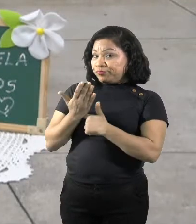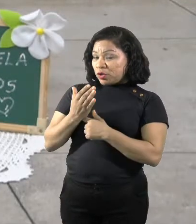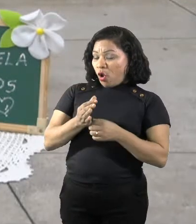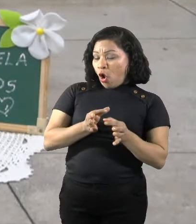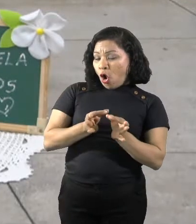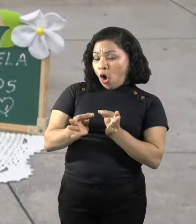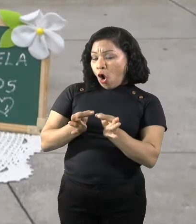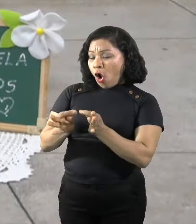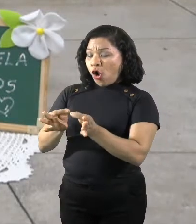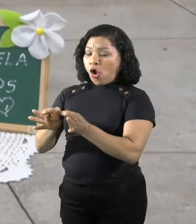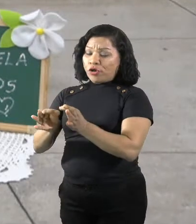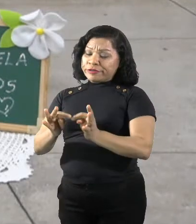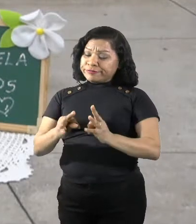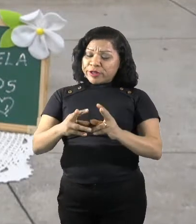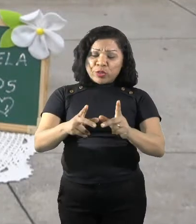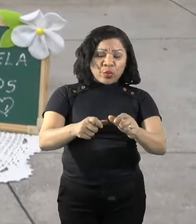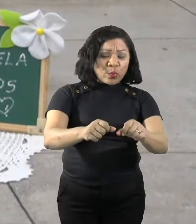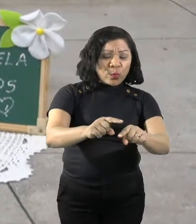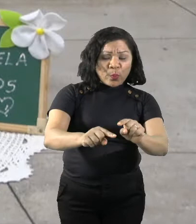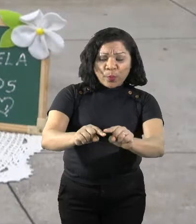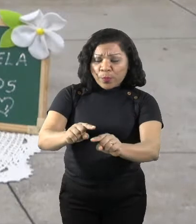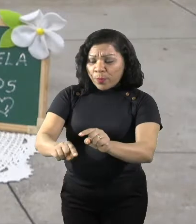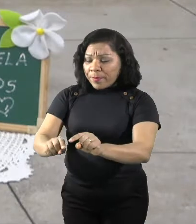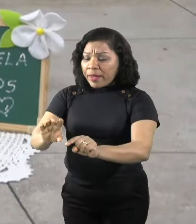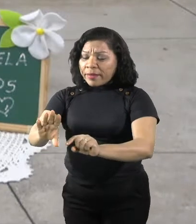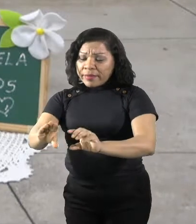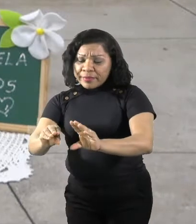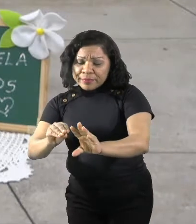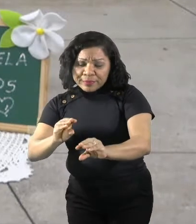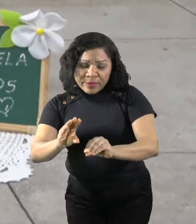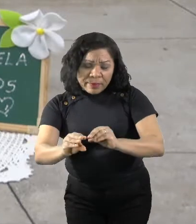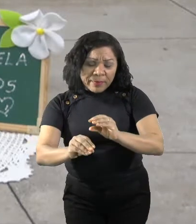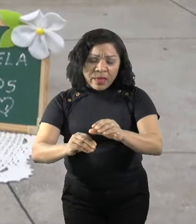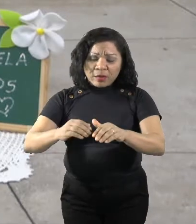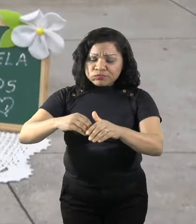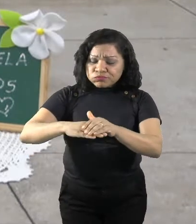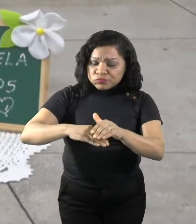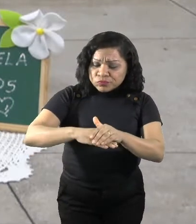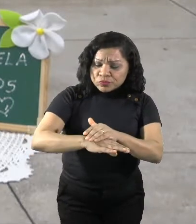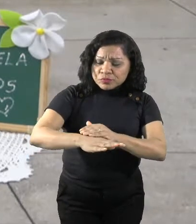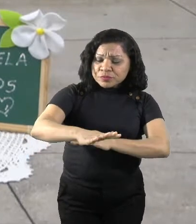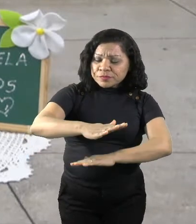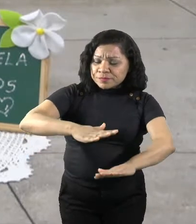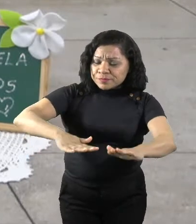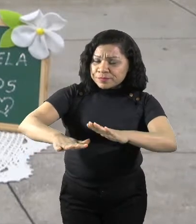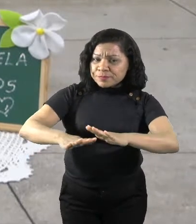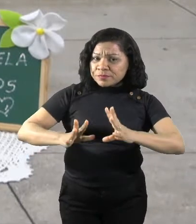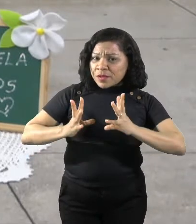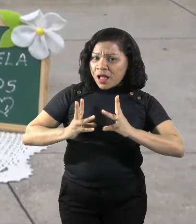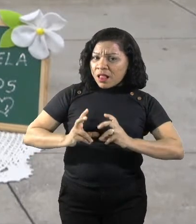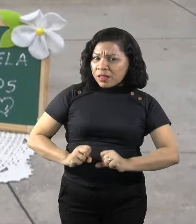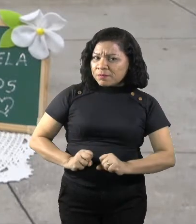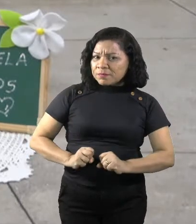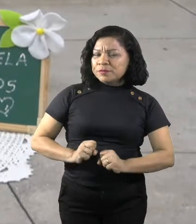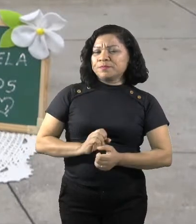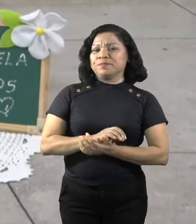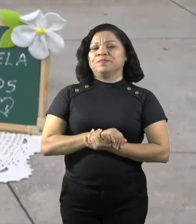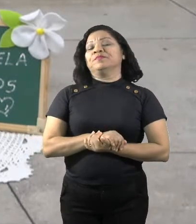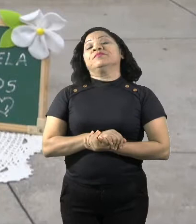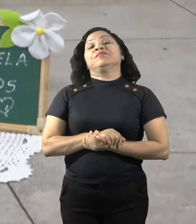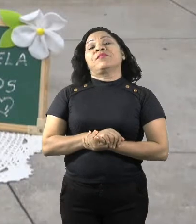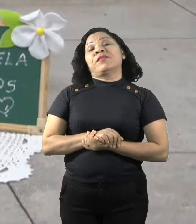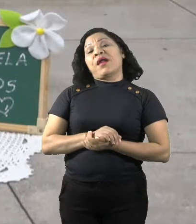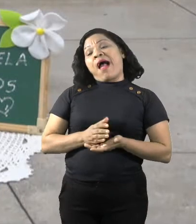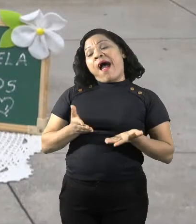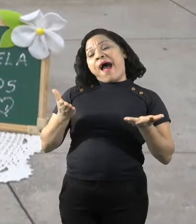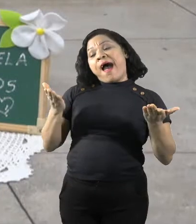para a brincadeira, recolhendo tudo, deixando o ambiente limpo. É momento que você falar para ele que a brincadeira chegou